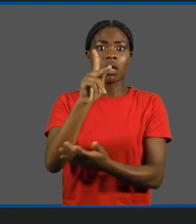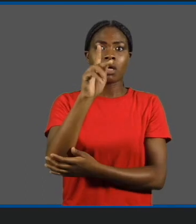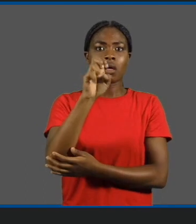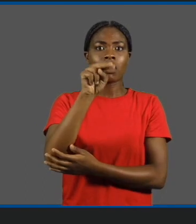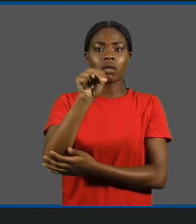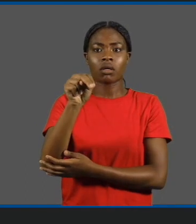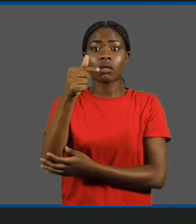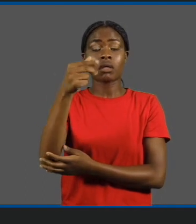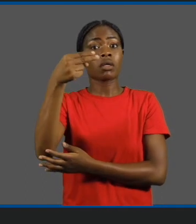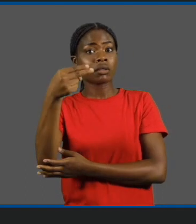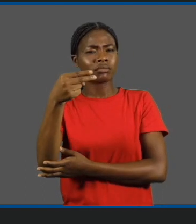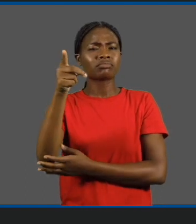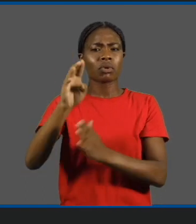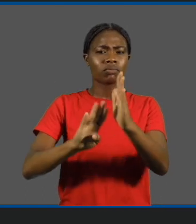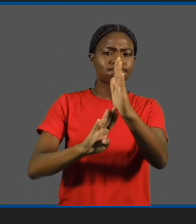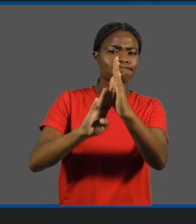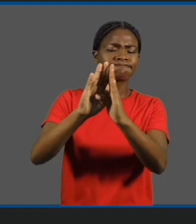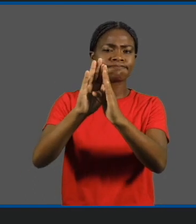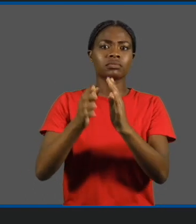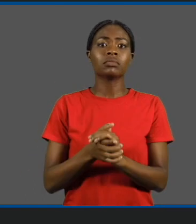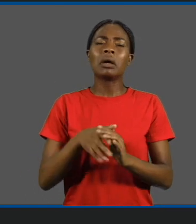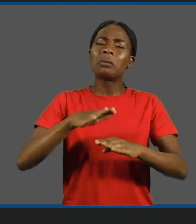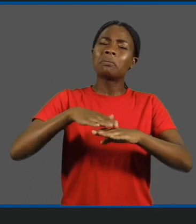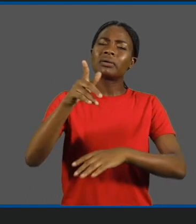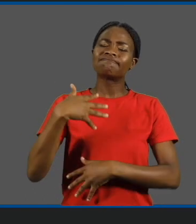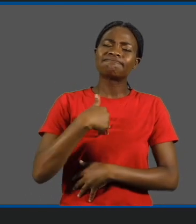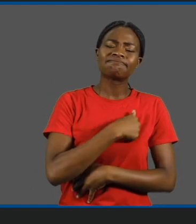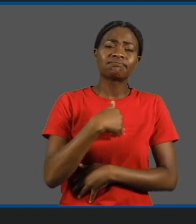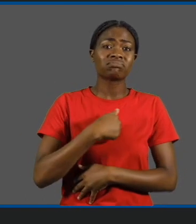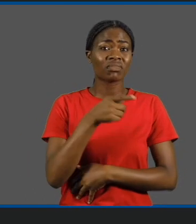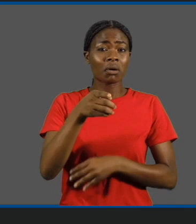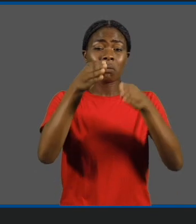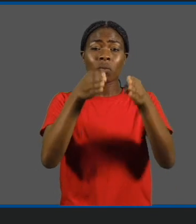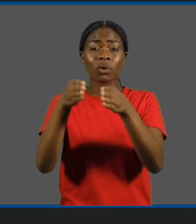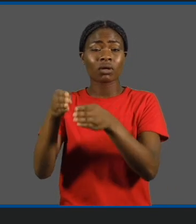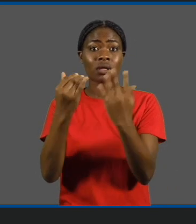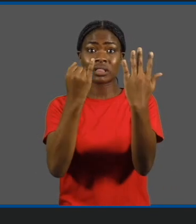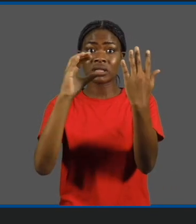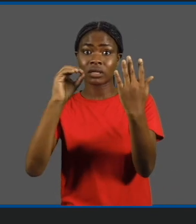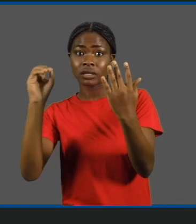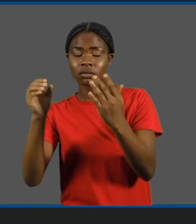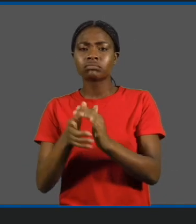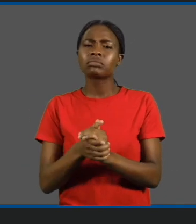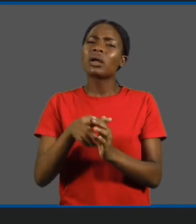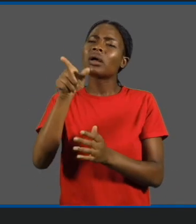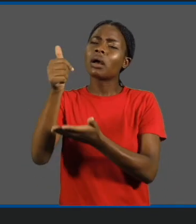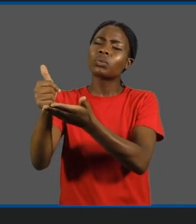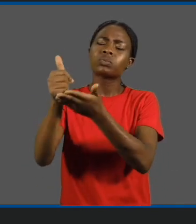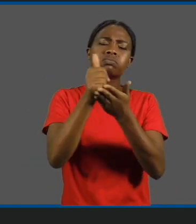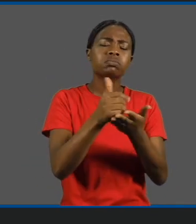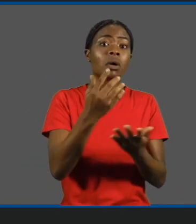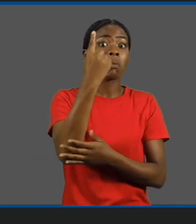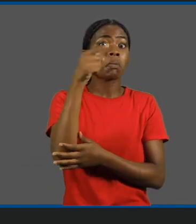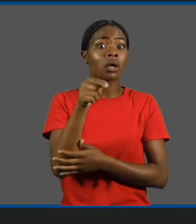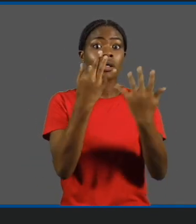vida a mais de 600 pessoas e deixaram 1,85 milhão necessitando de ajuda. O apoio